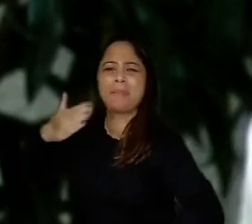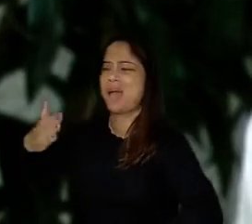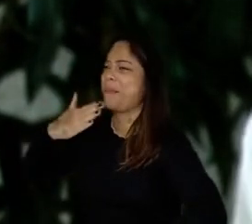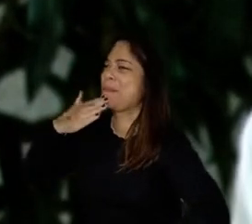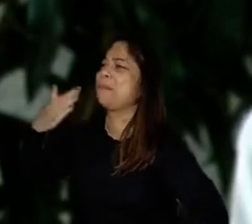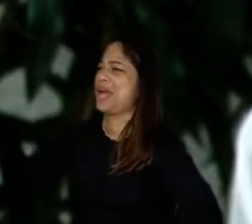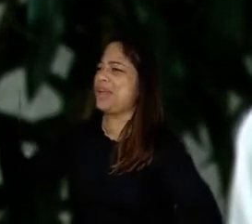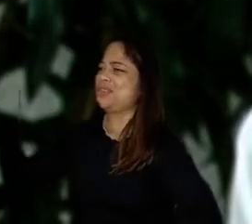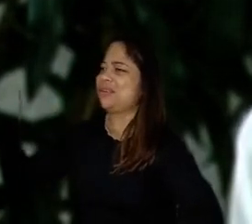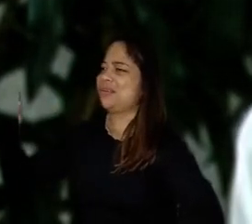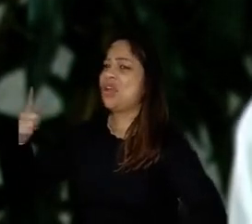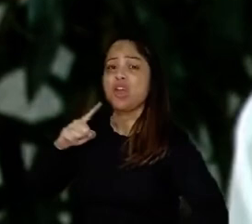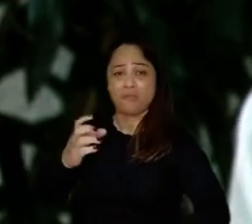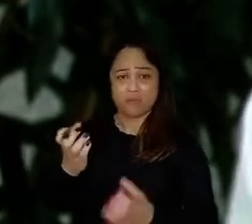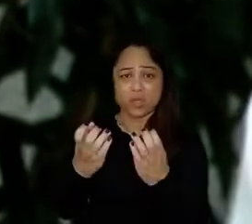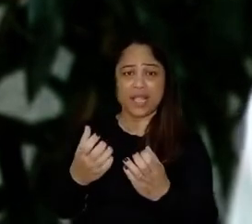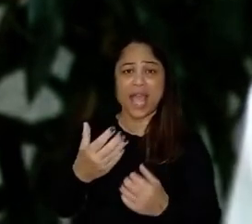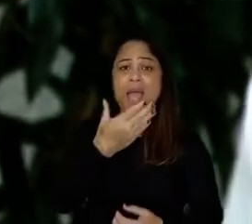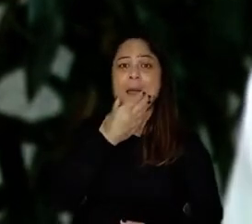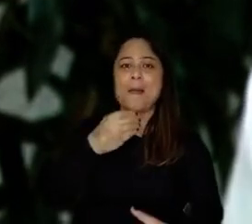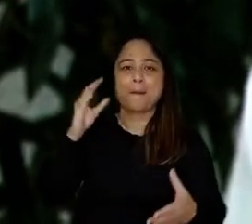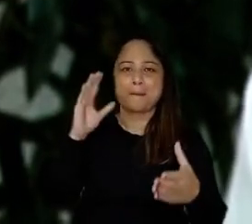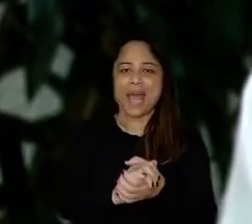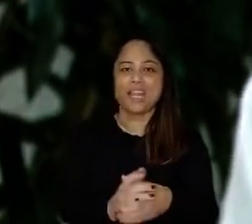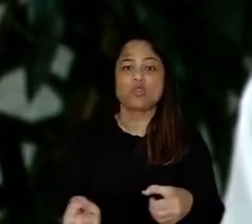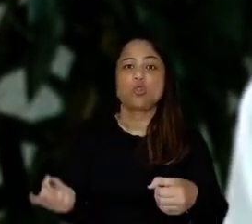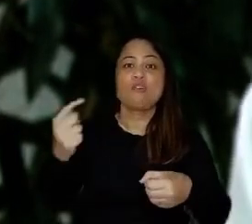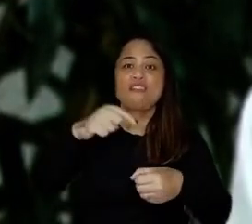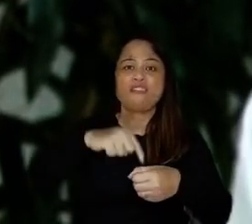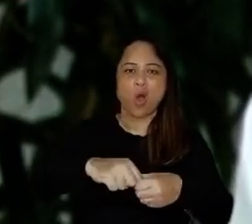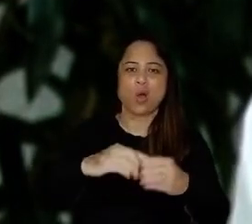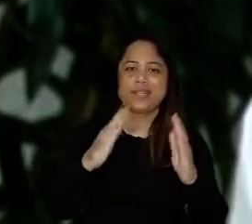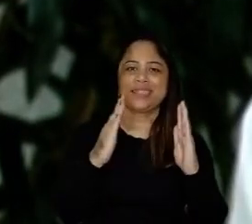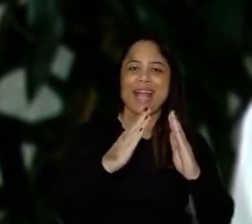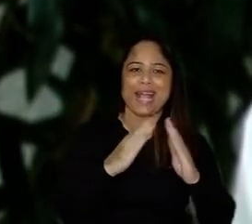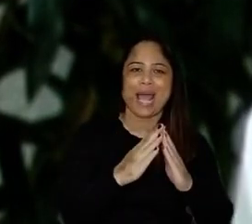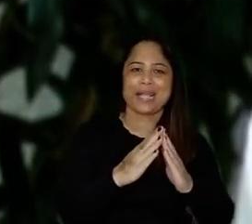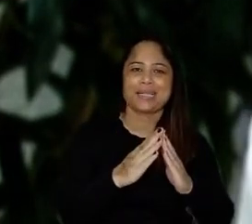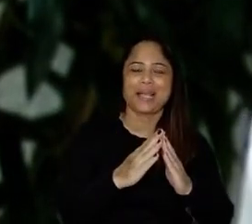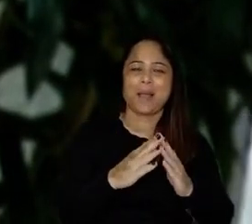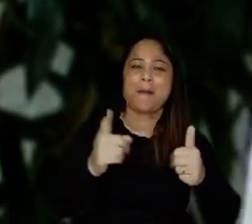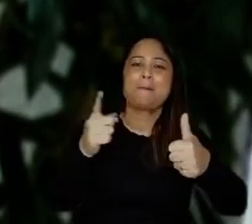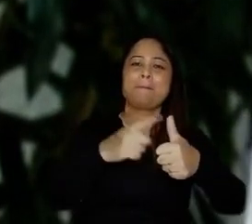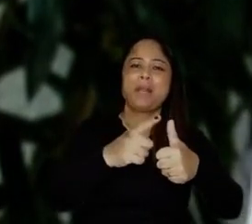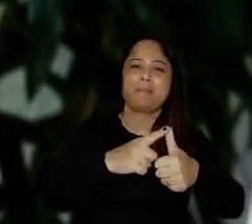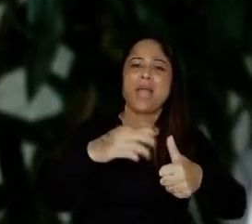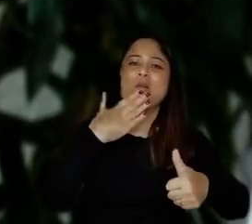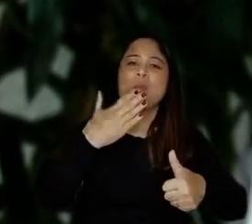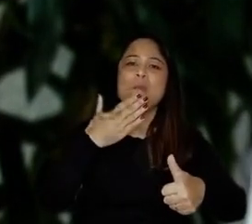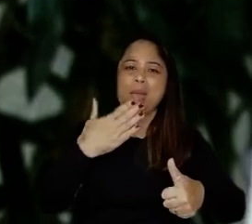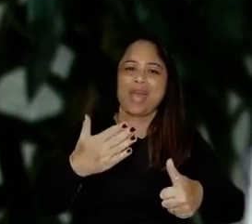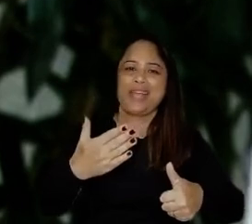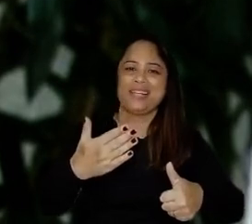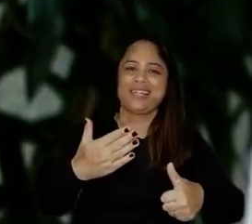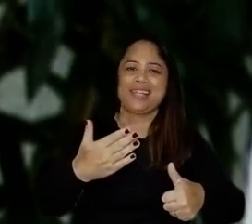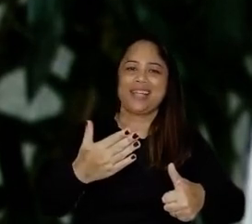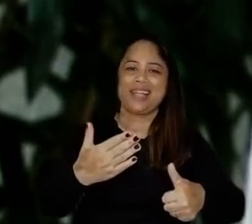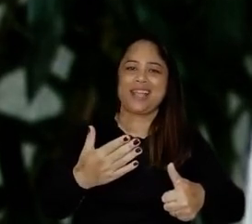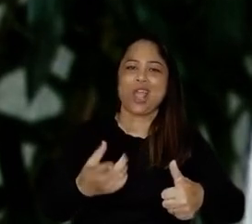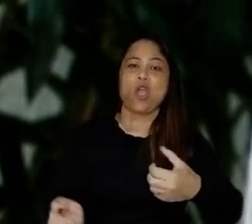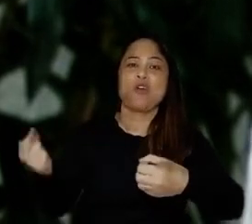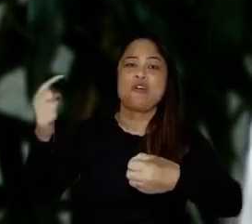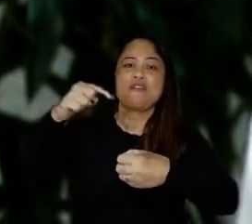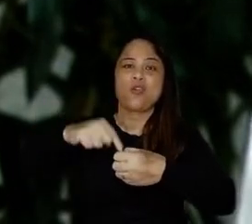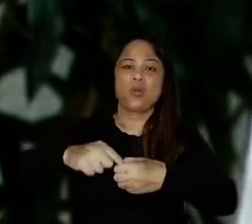você querer que seu marido volte para casa, precisa primeiro que ele volte para casa dentro de você. Porque se ele voltar para